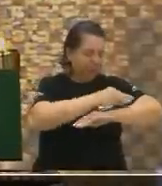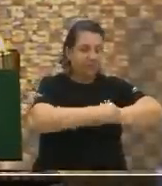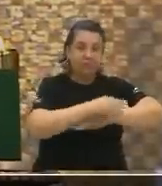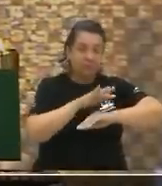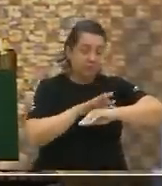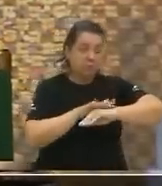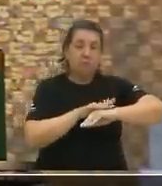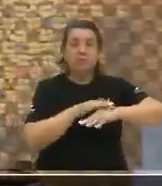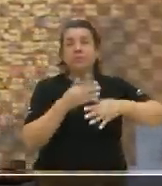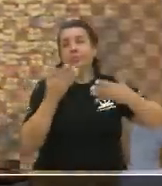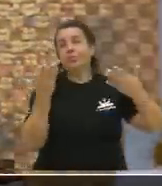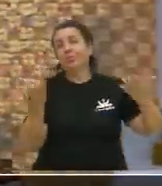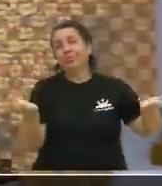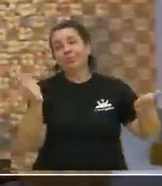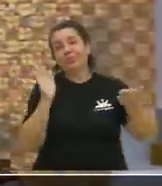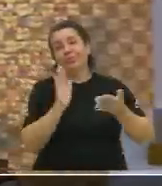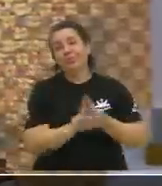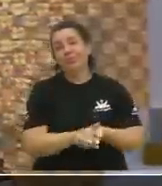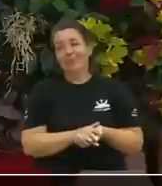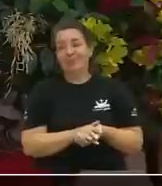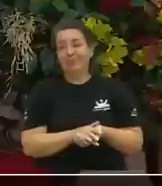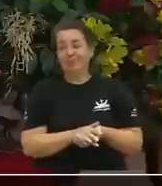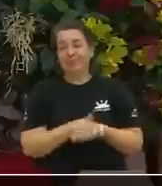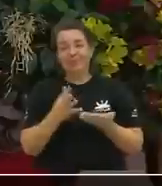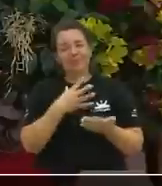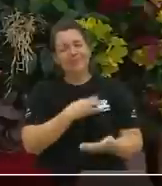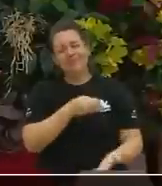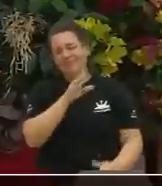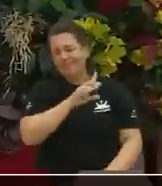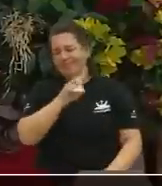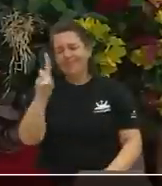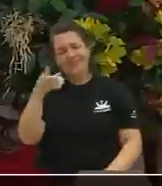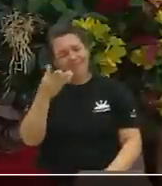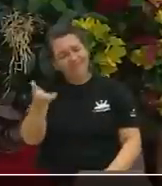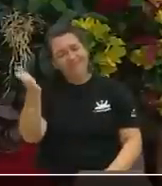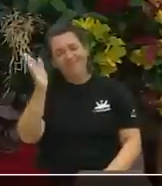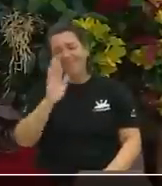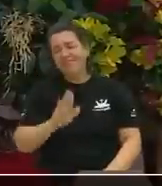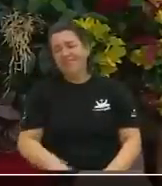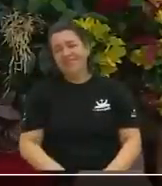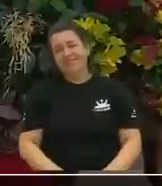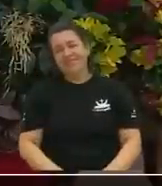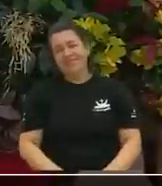Oh meu povo, oh filho de Deus.